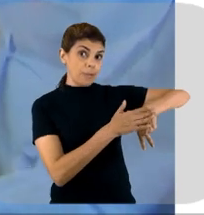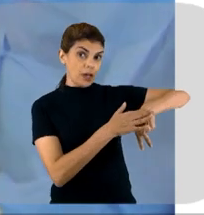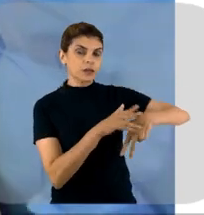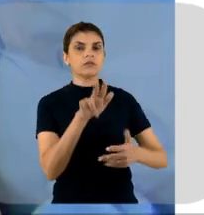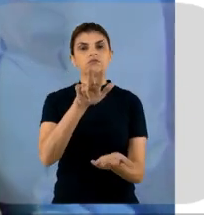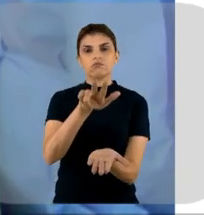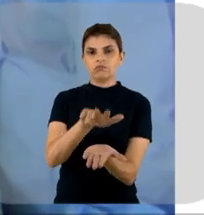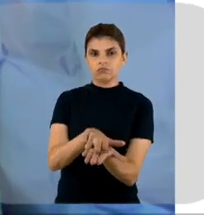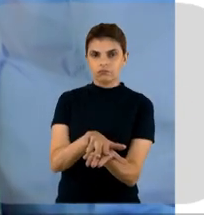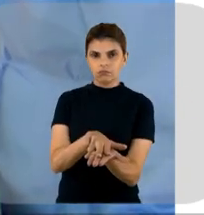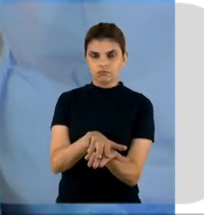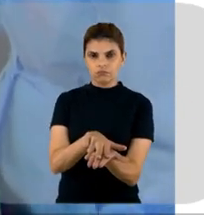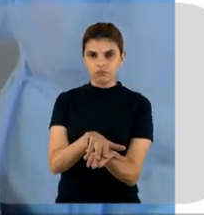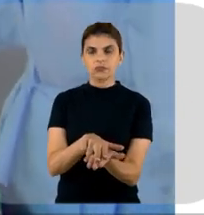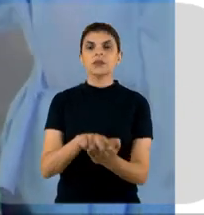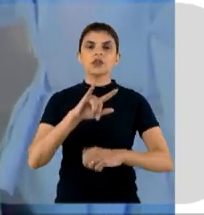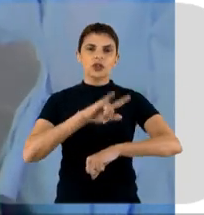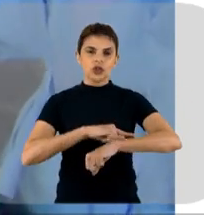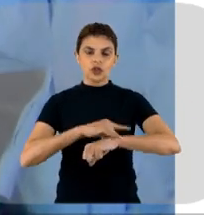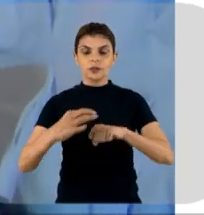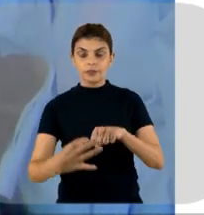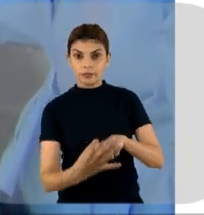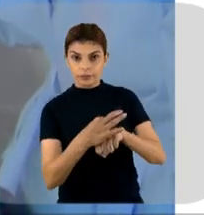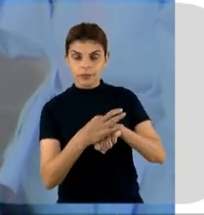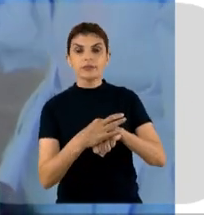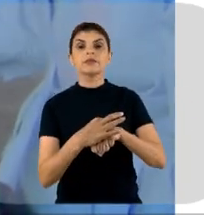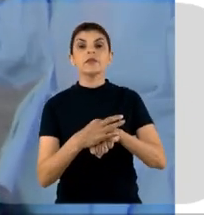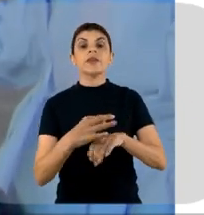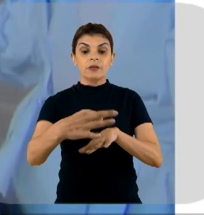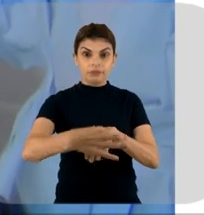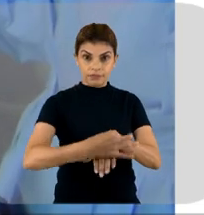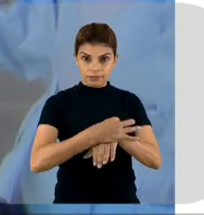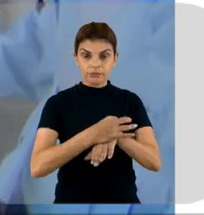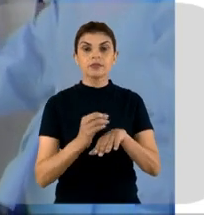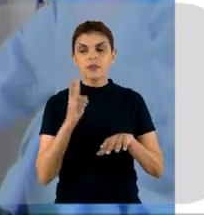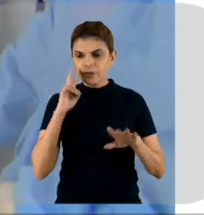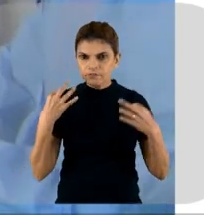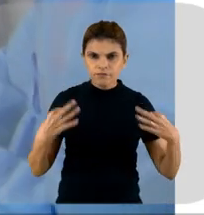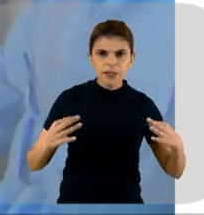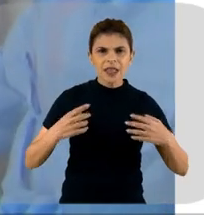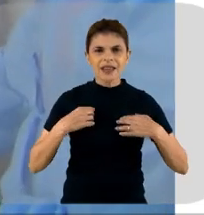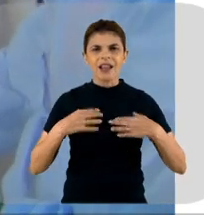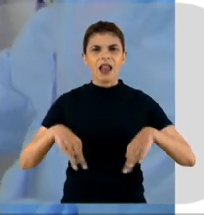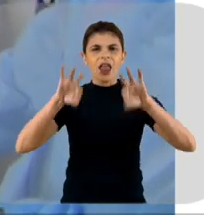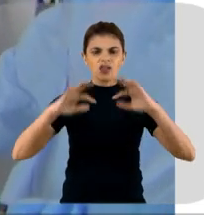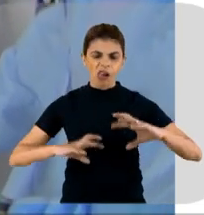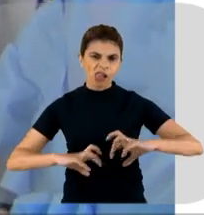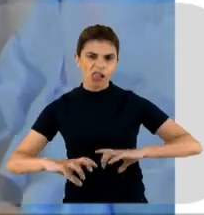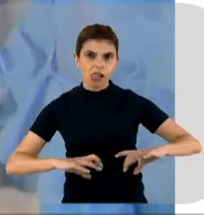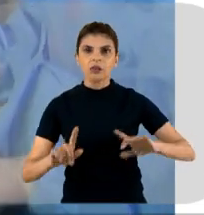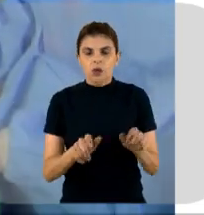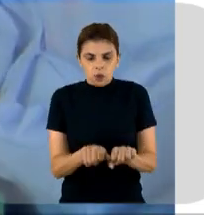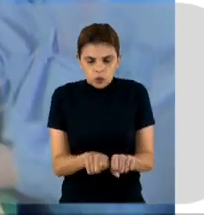Paciente, então, deve ter sondas e drenos desclampeados, checar se existem rugas